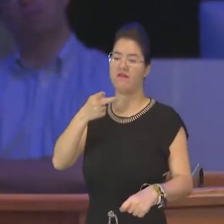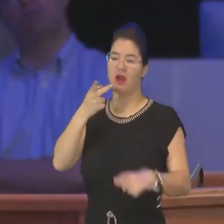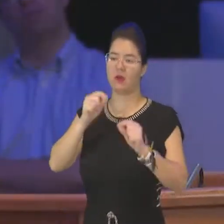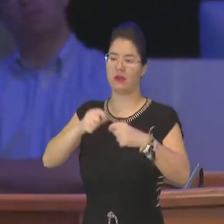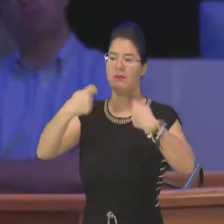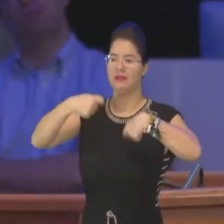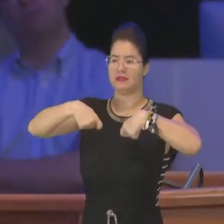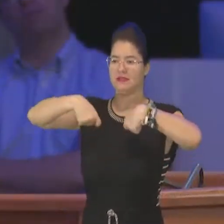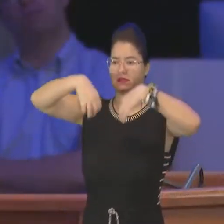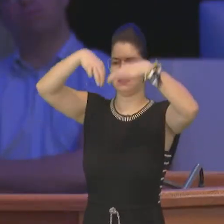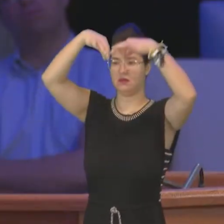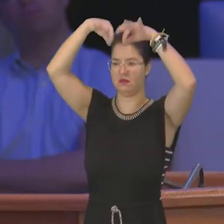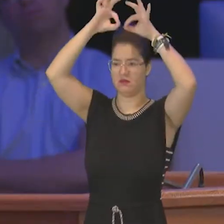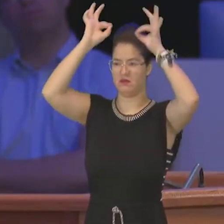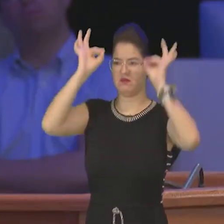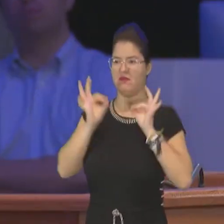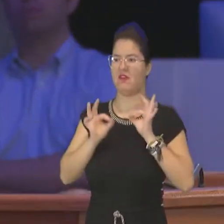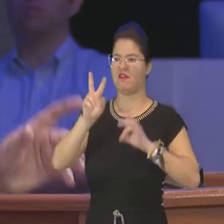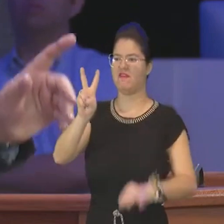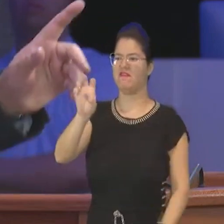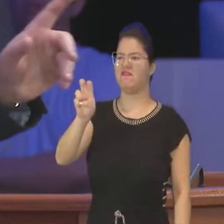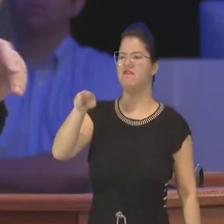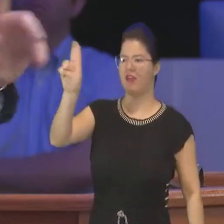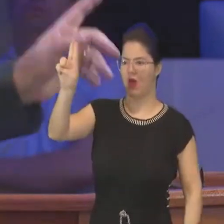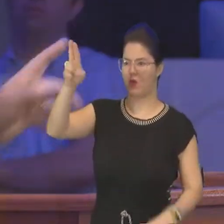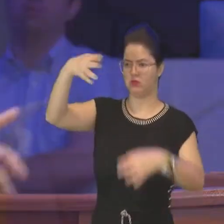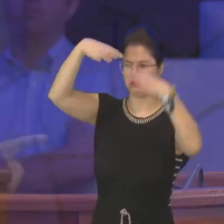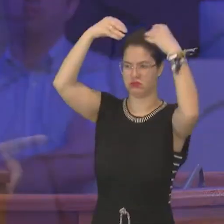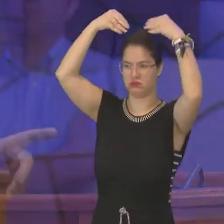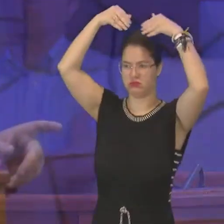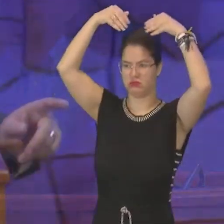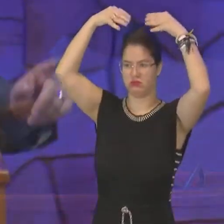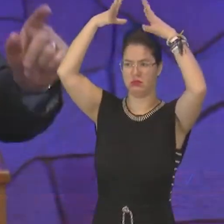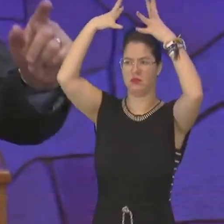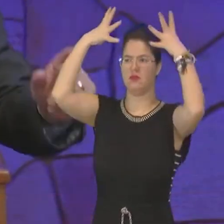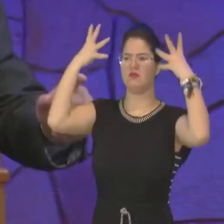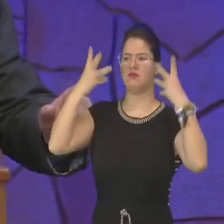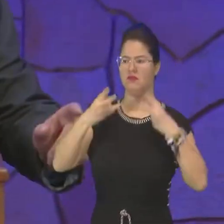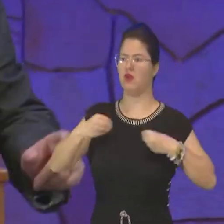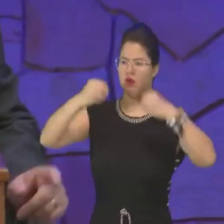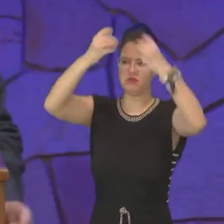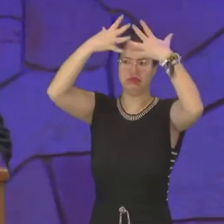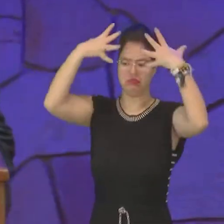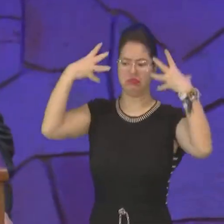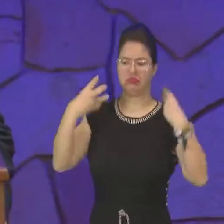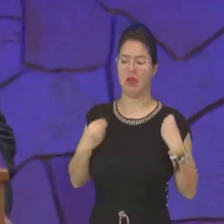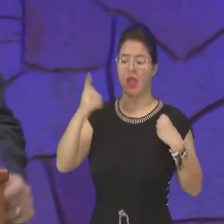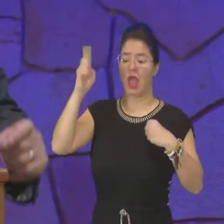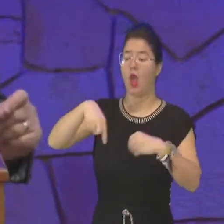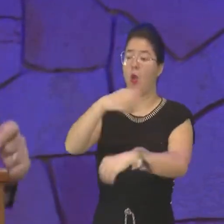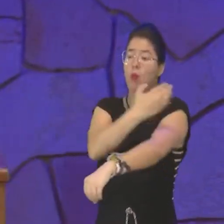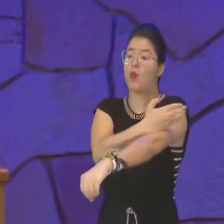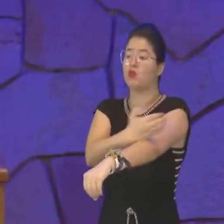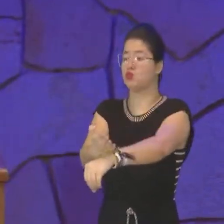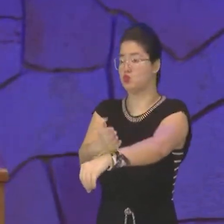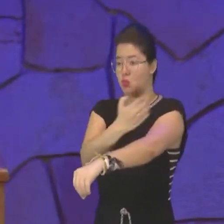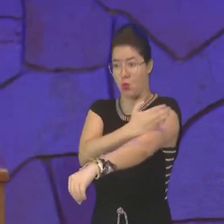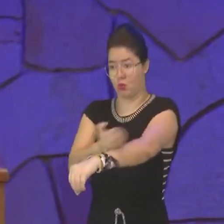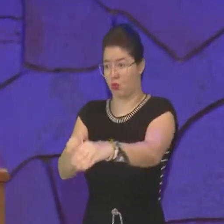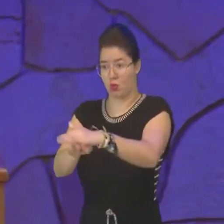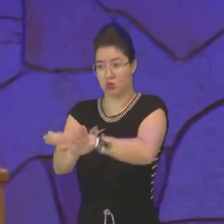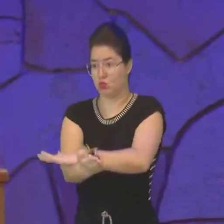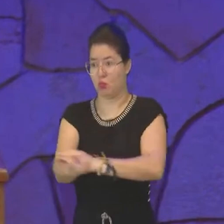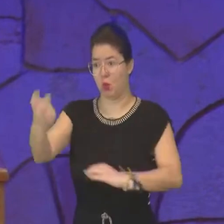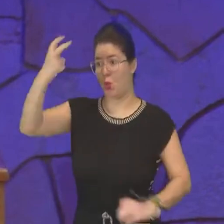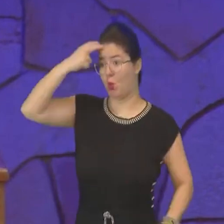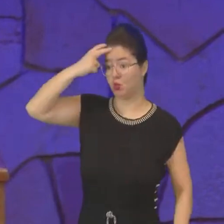já leu isso no Novo Testamento. Isto para nós não é uma doutrina, mas é um costume. É um costume